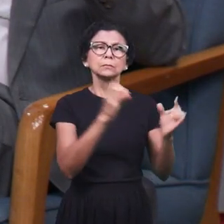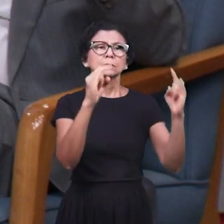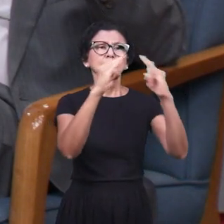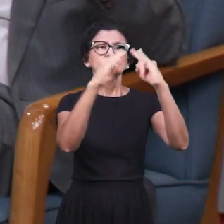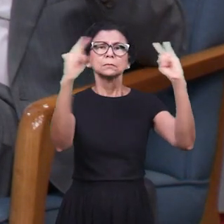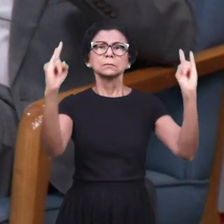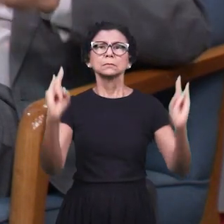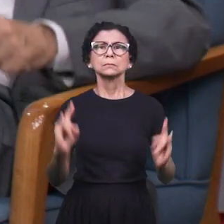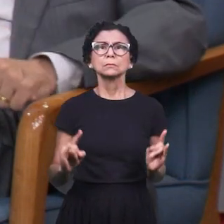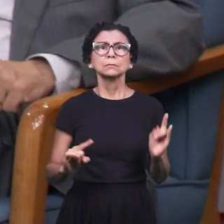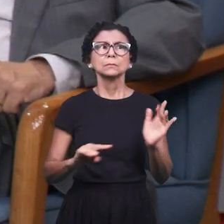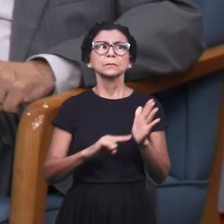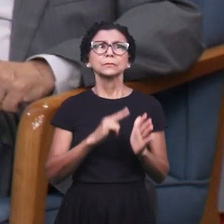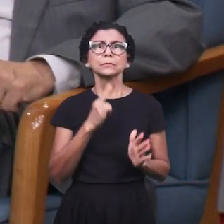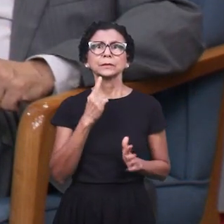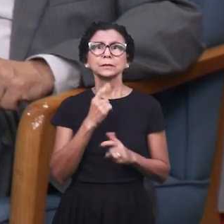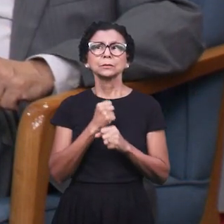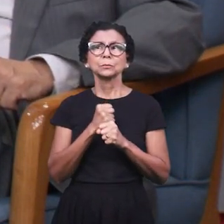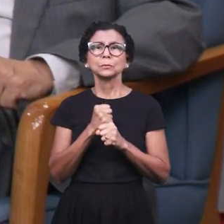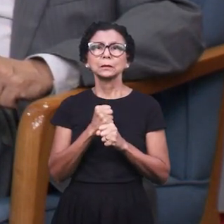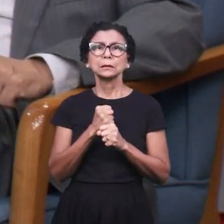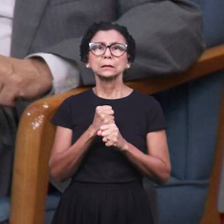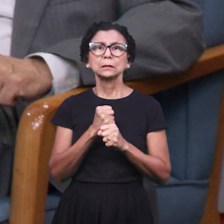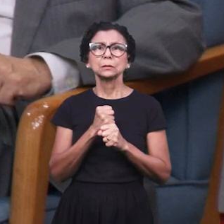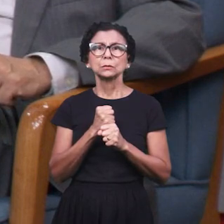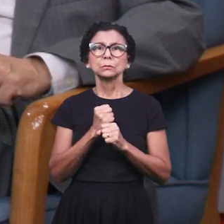uma vez por ano.